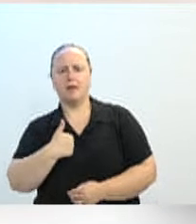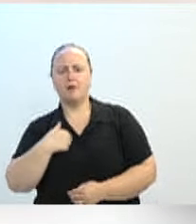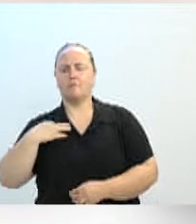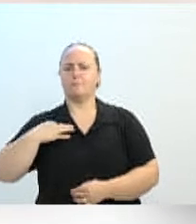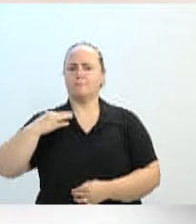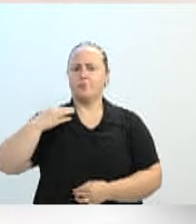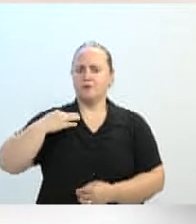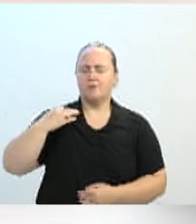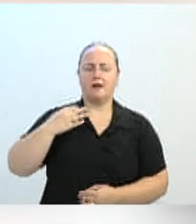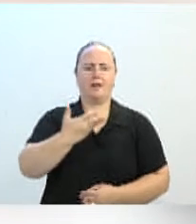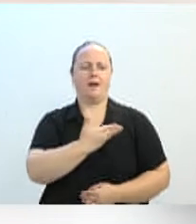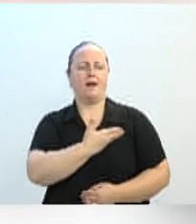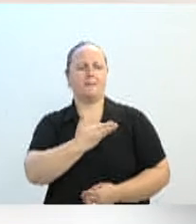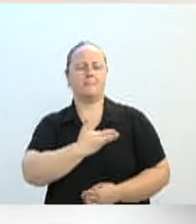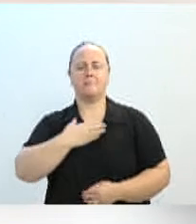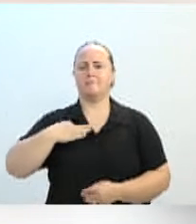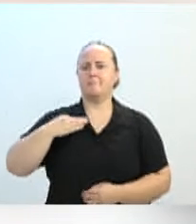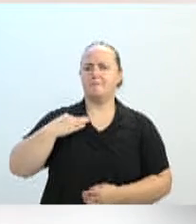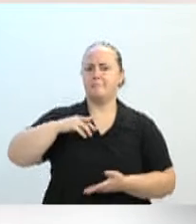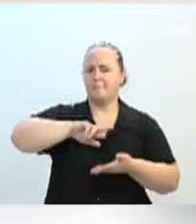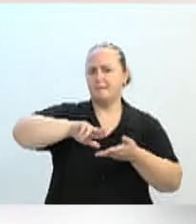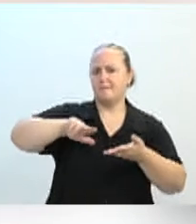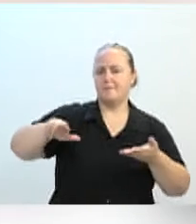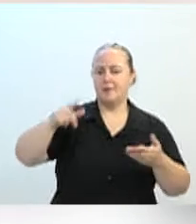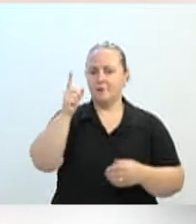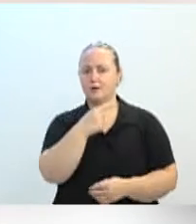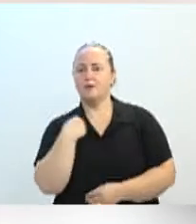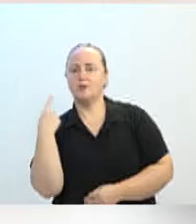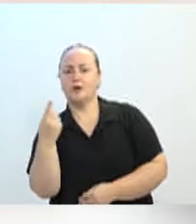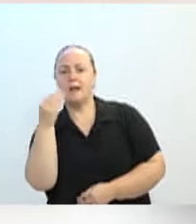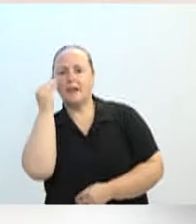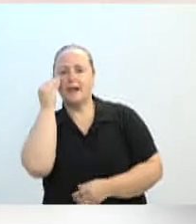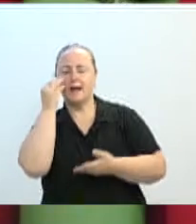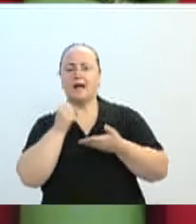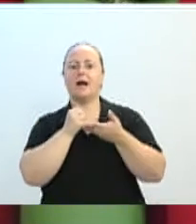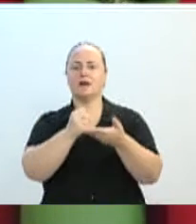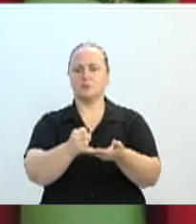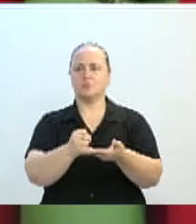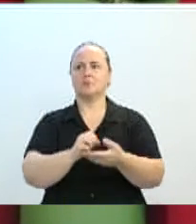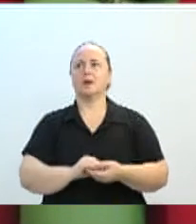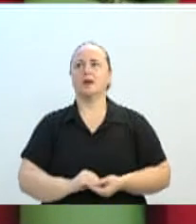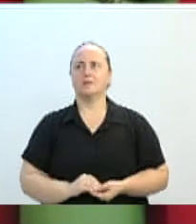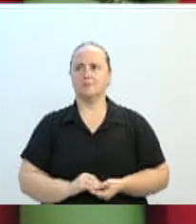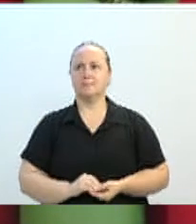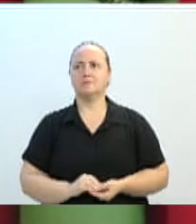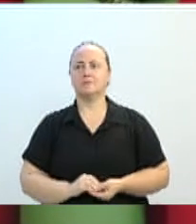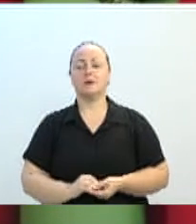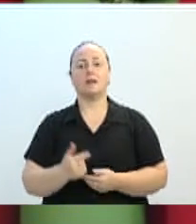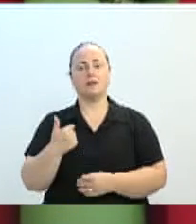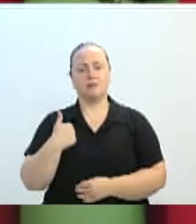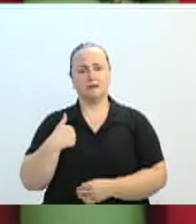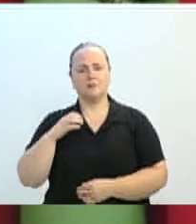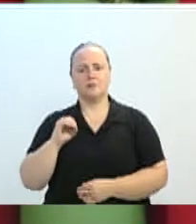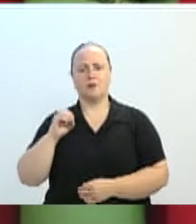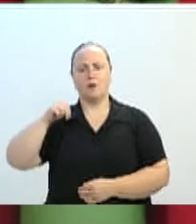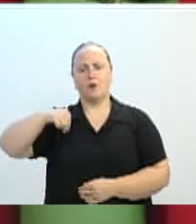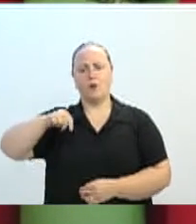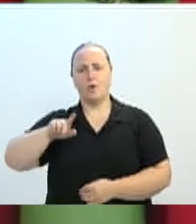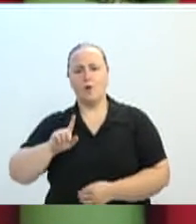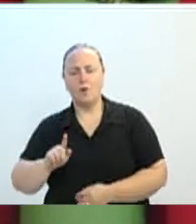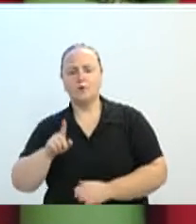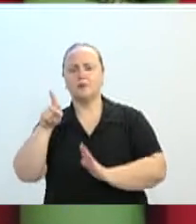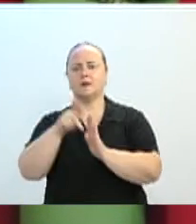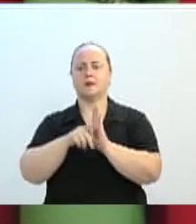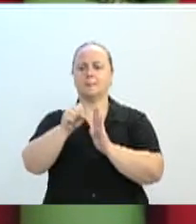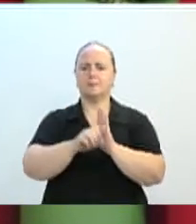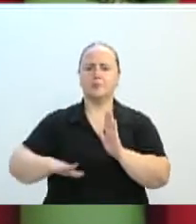próximas a gente está sempre tentando dar nossa contribuição eu venho da sociedade civil vem o das ONGs vem dos projetos sociais muito